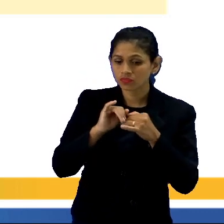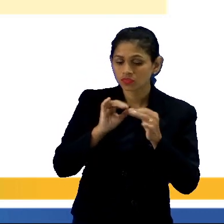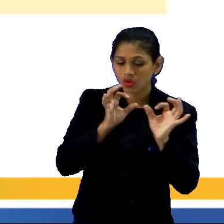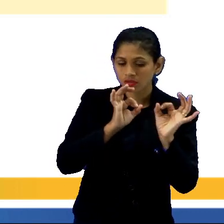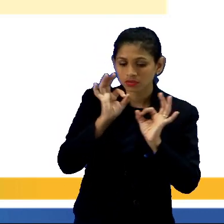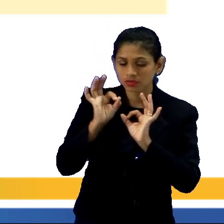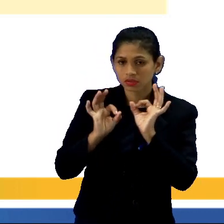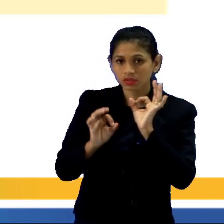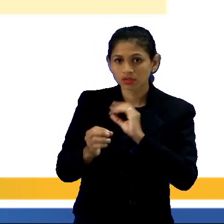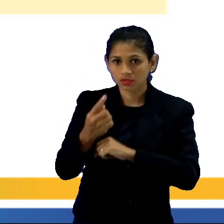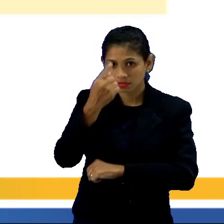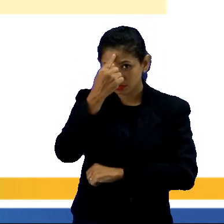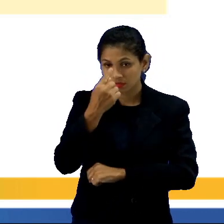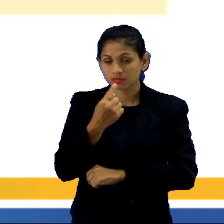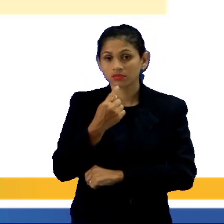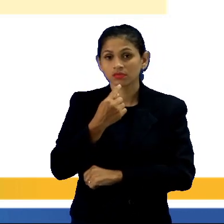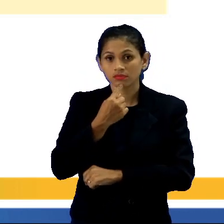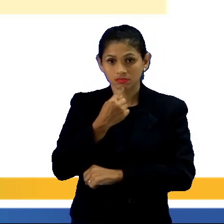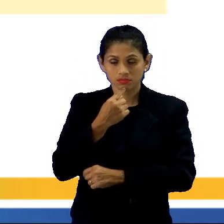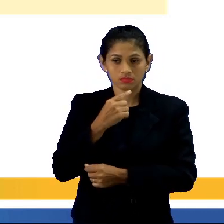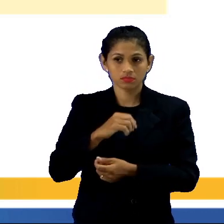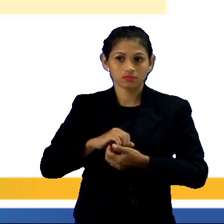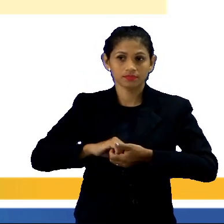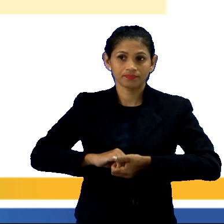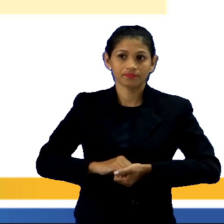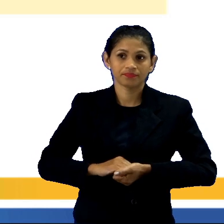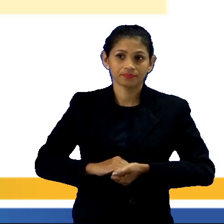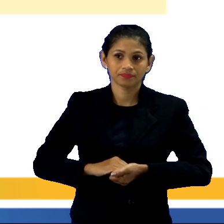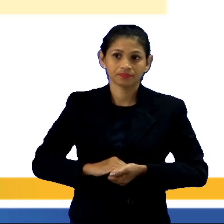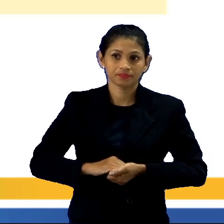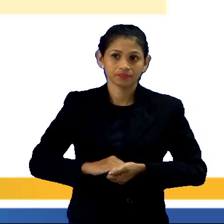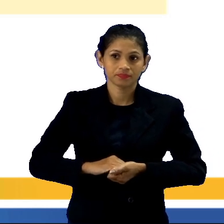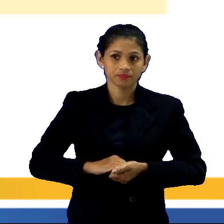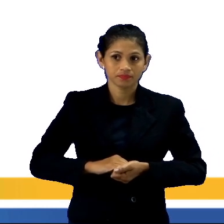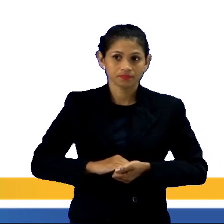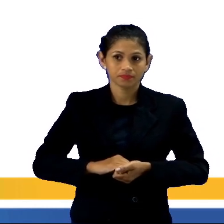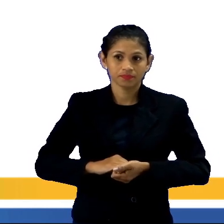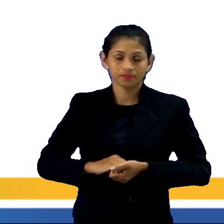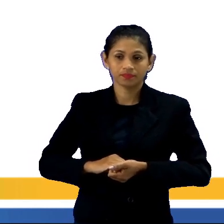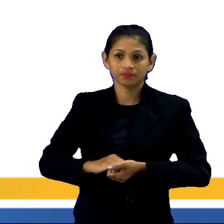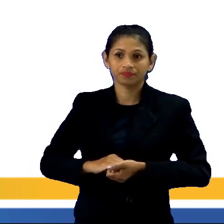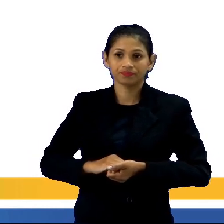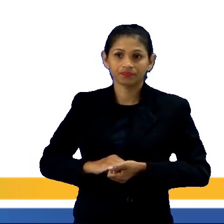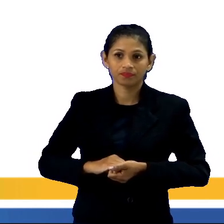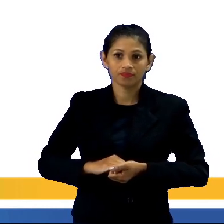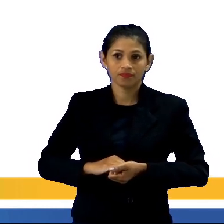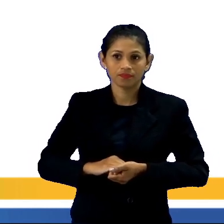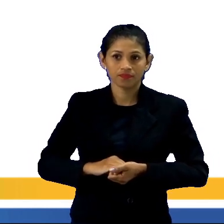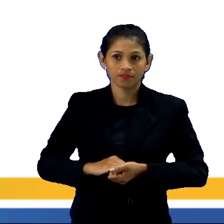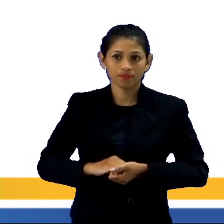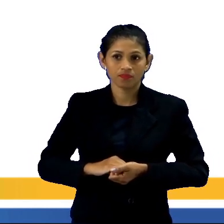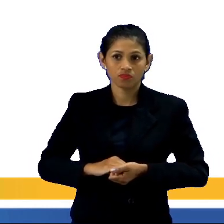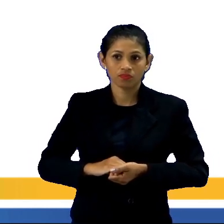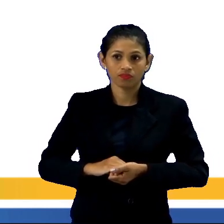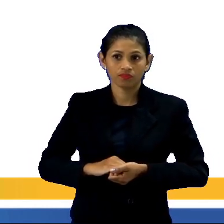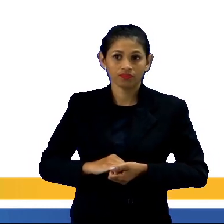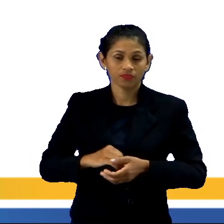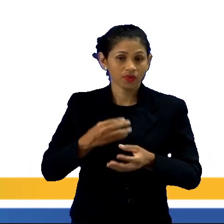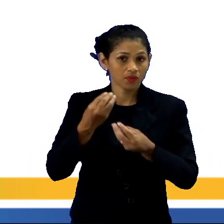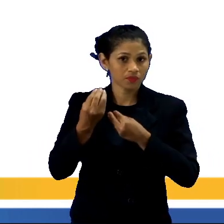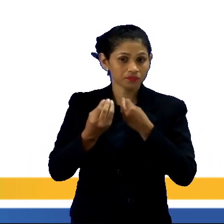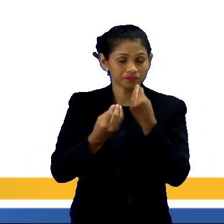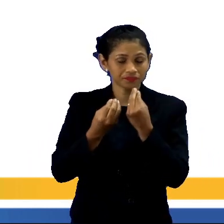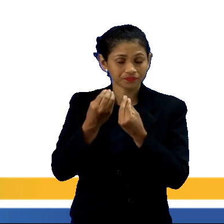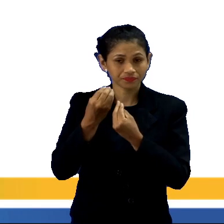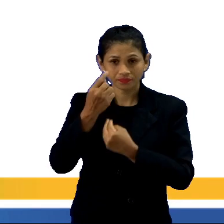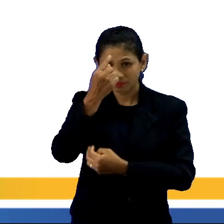formação de imagens é uma consequência da captação de luz e é uma resposta final. E aí, conforme a imagem